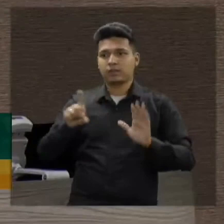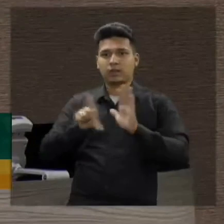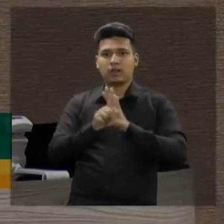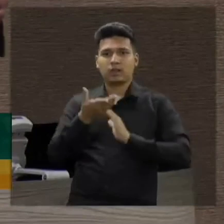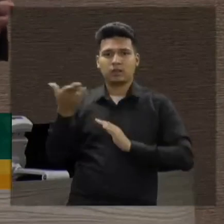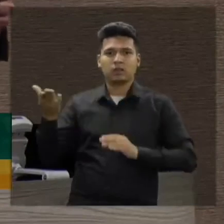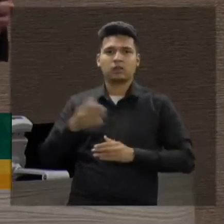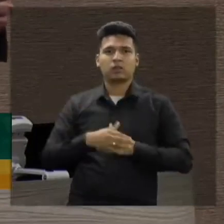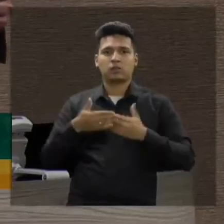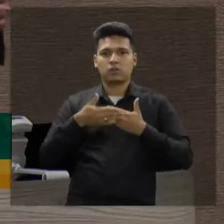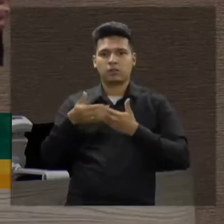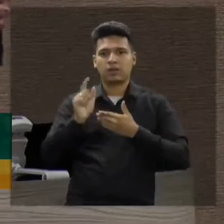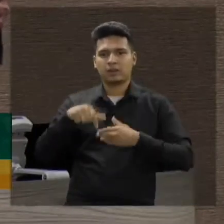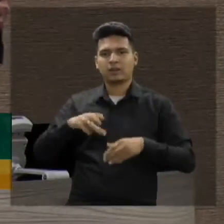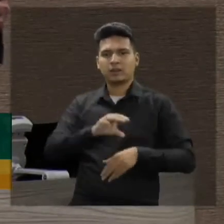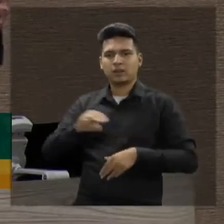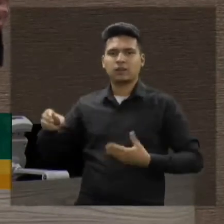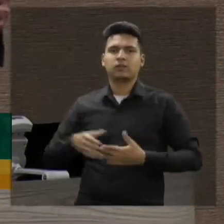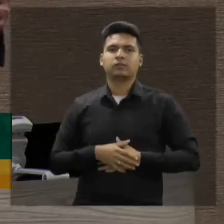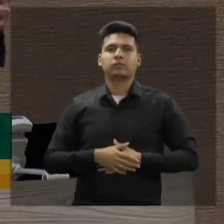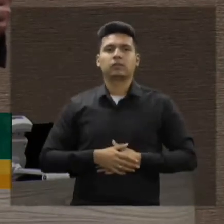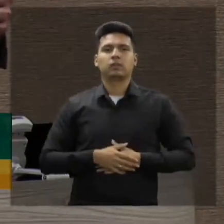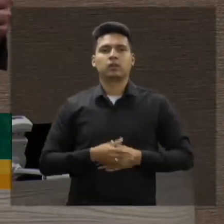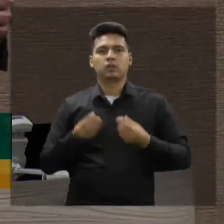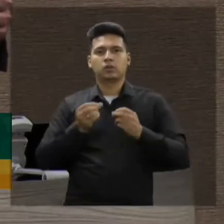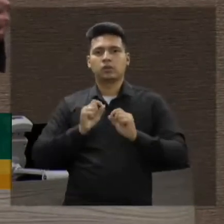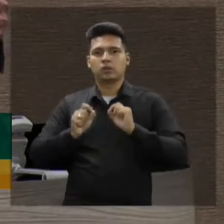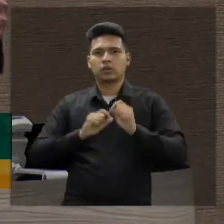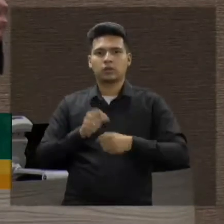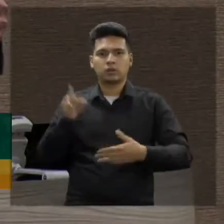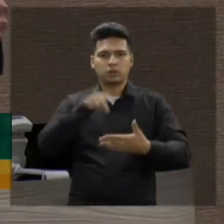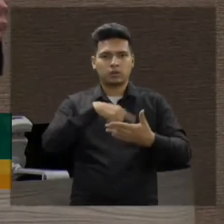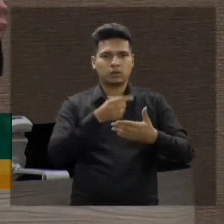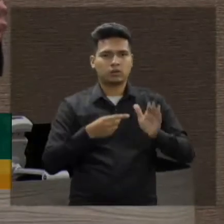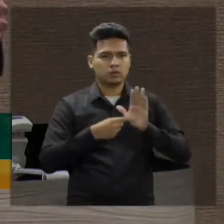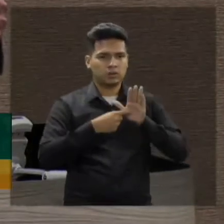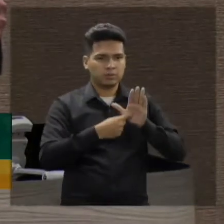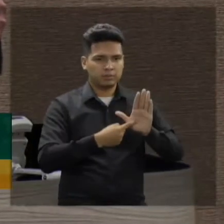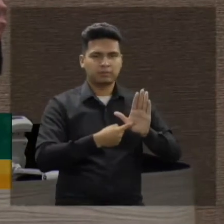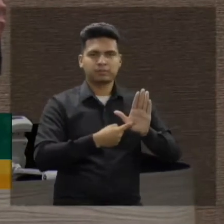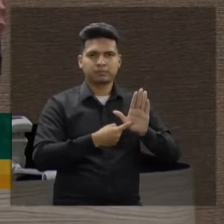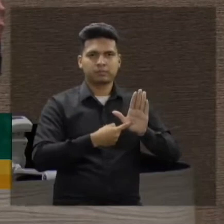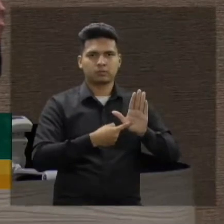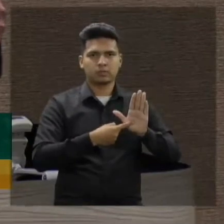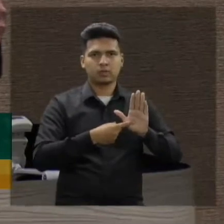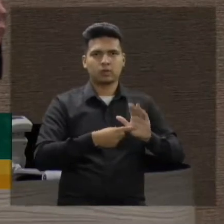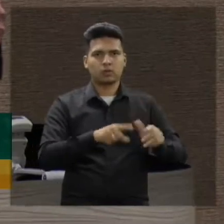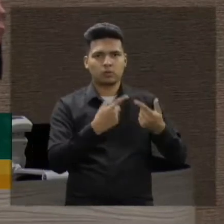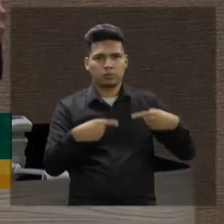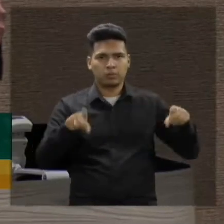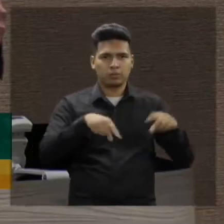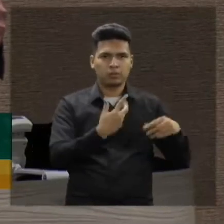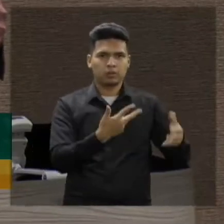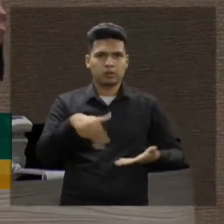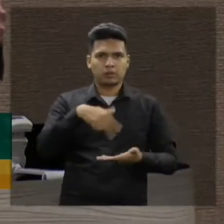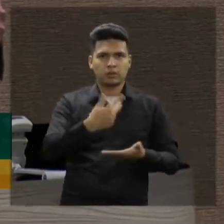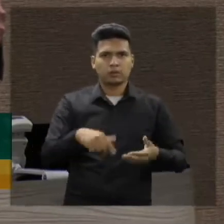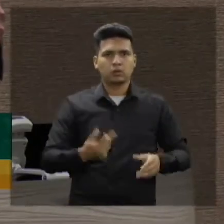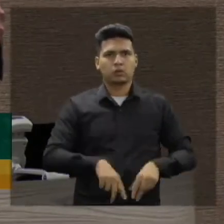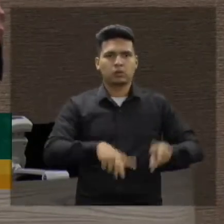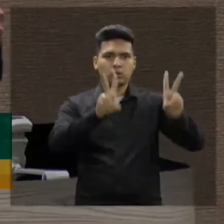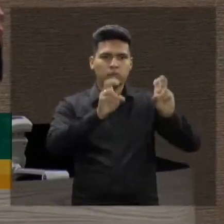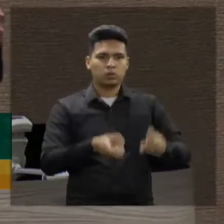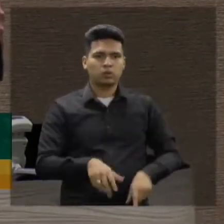que foi promulgada por esta casa dispõe sobre a proibição de apresentações com músicas e dança com conteúdo